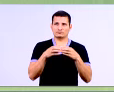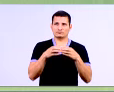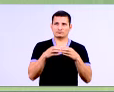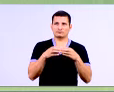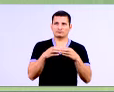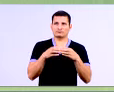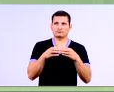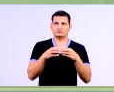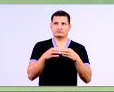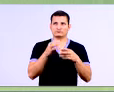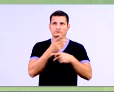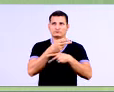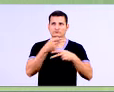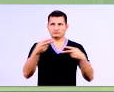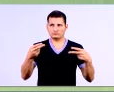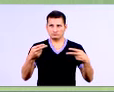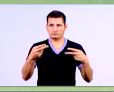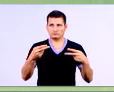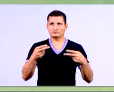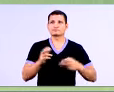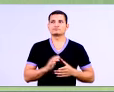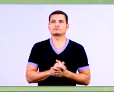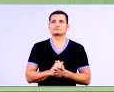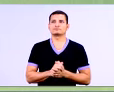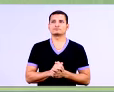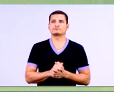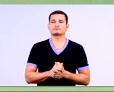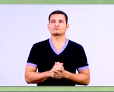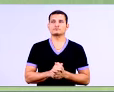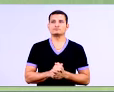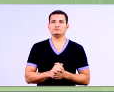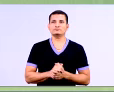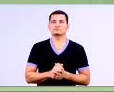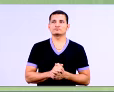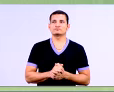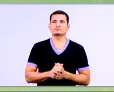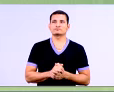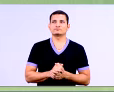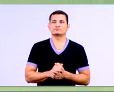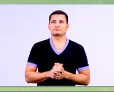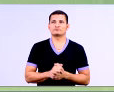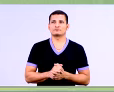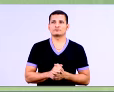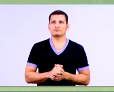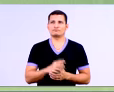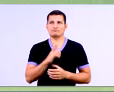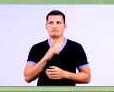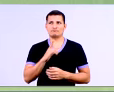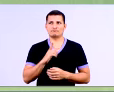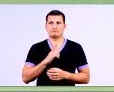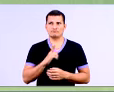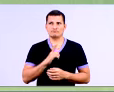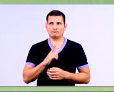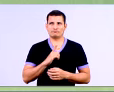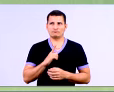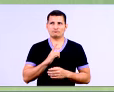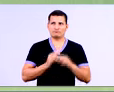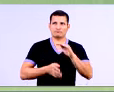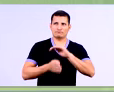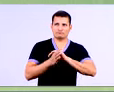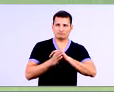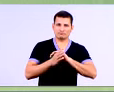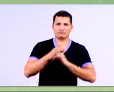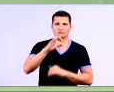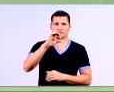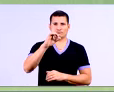de componentes, elementos que nós vimos agora há pouco, elementos e componentes de entrada